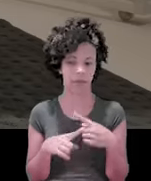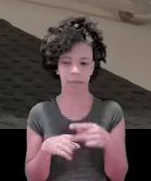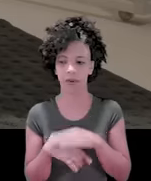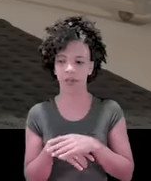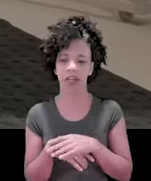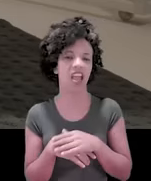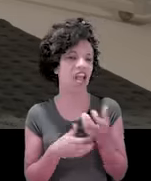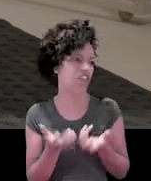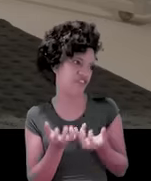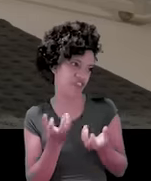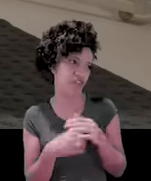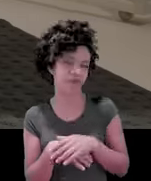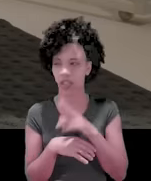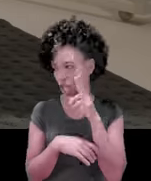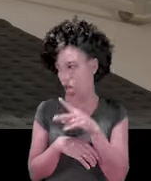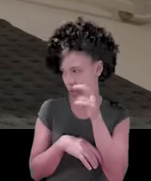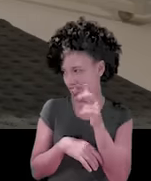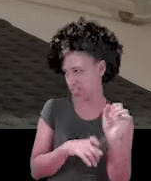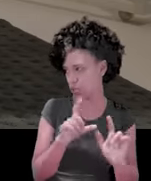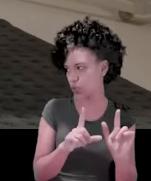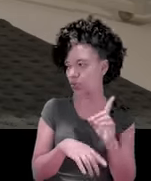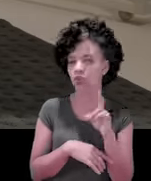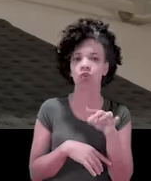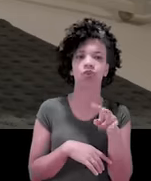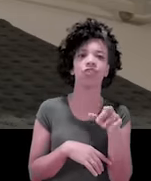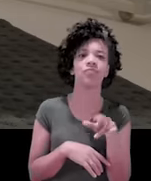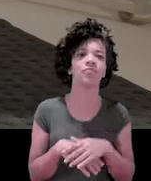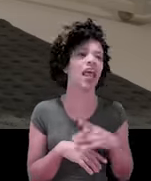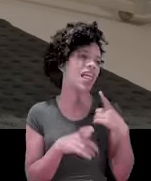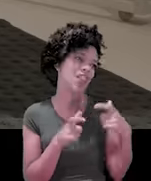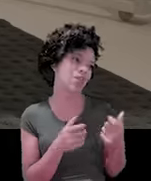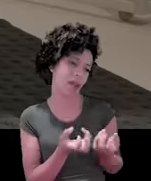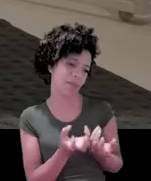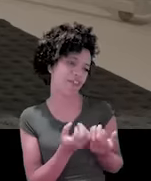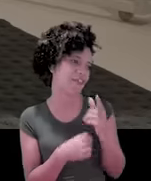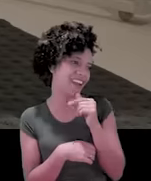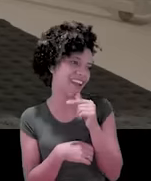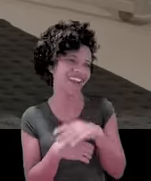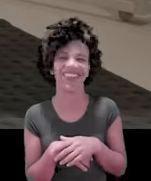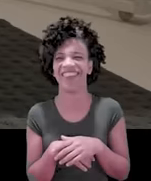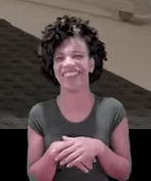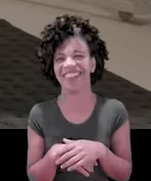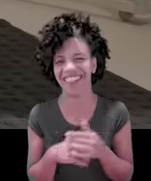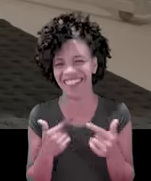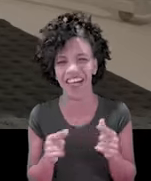Bear Grylls ele ferve água eu vejo descobrir a mão né Aí tem onde ferver a água né É E ai